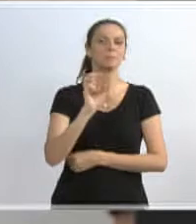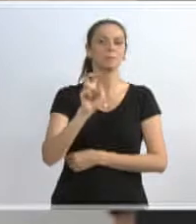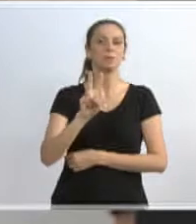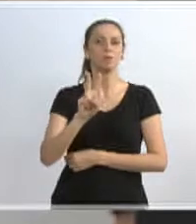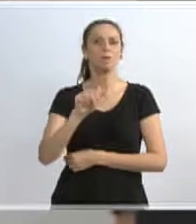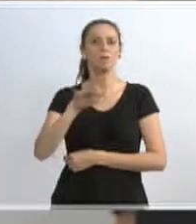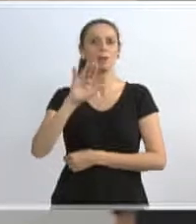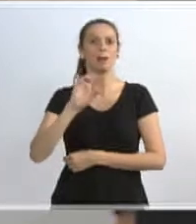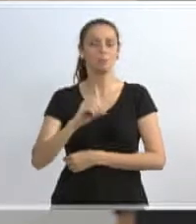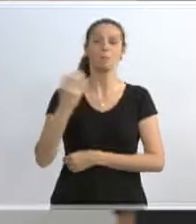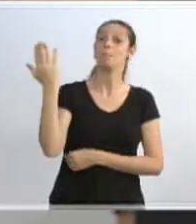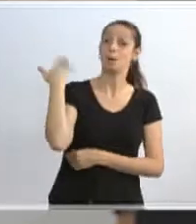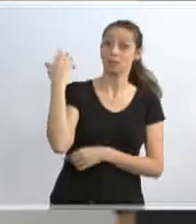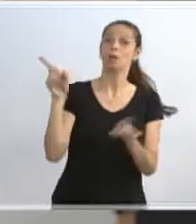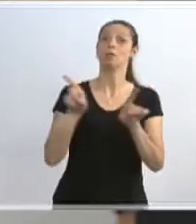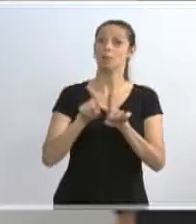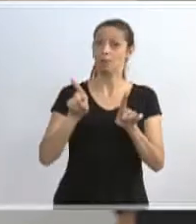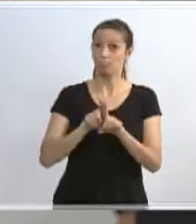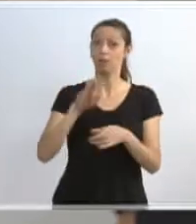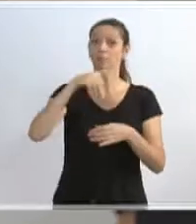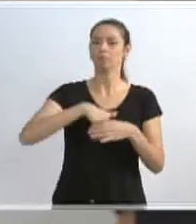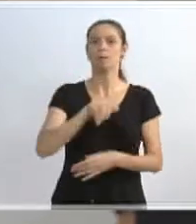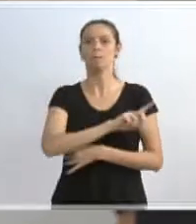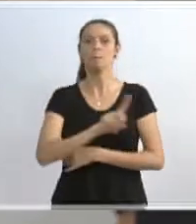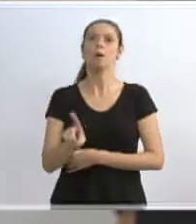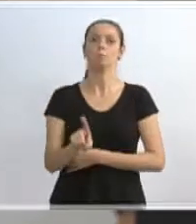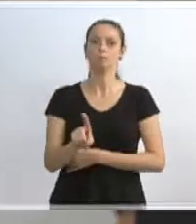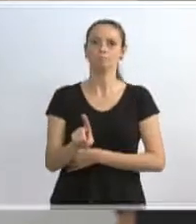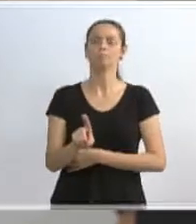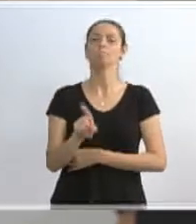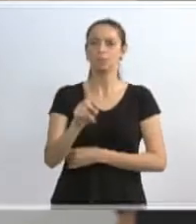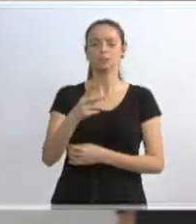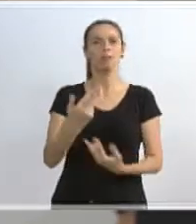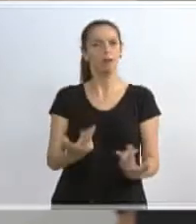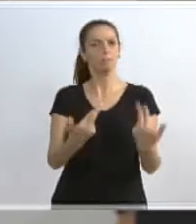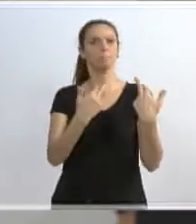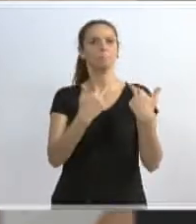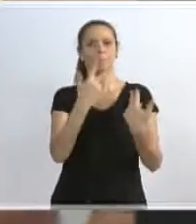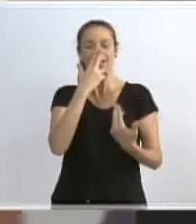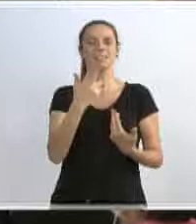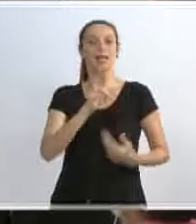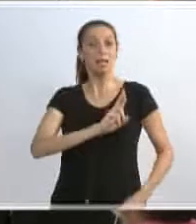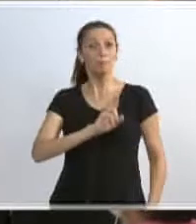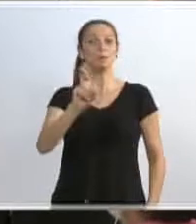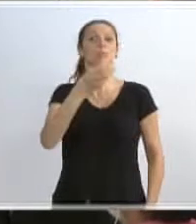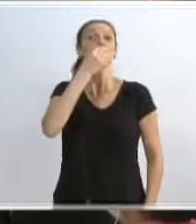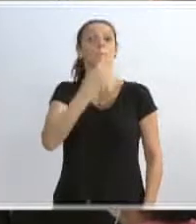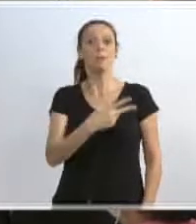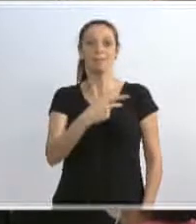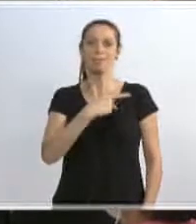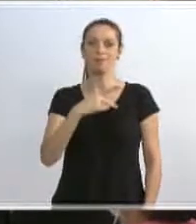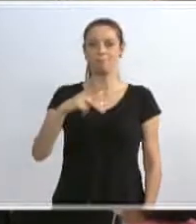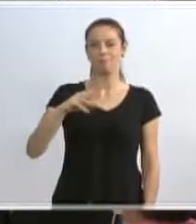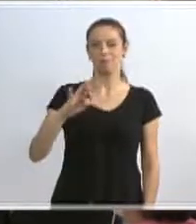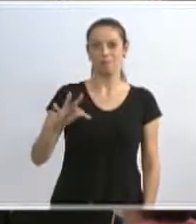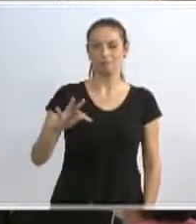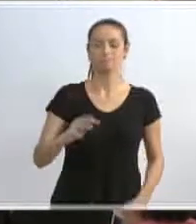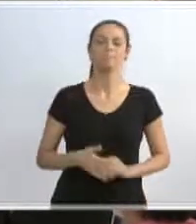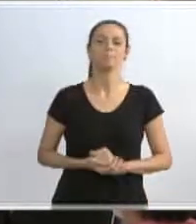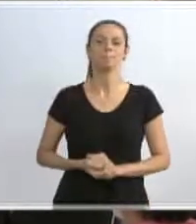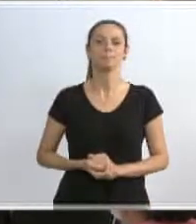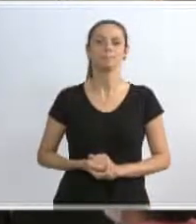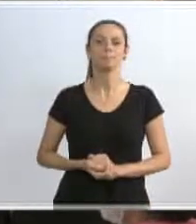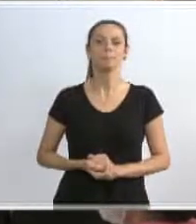votaram contrários naquela época já, fazendo grande papel, importante papel da nossa bancada nesta casa. Obrigado. Muito obrigado, Adriano. Um minuto pelos apartes.